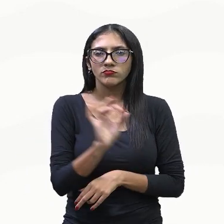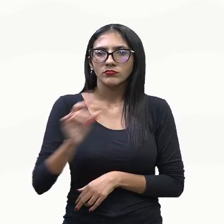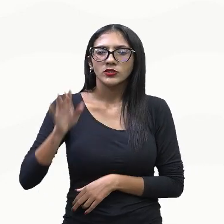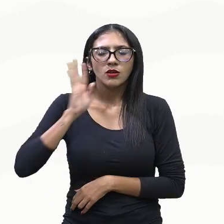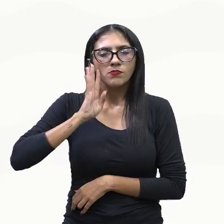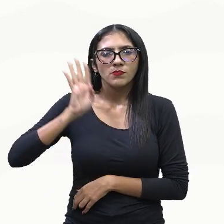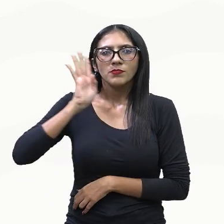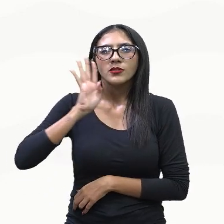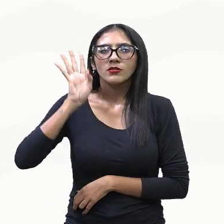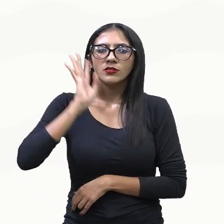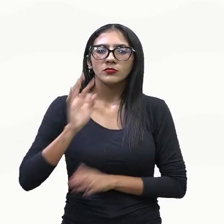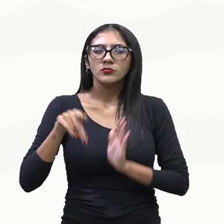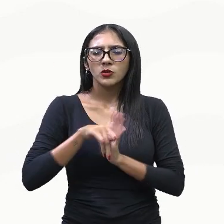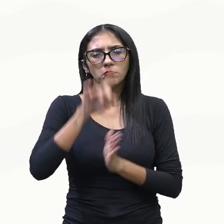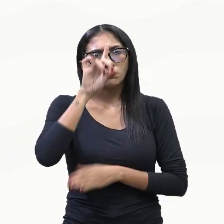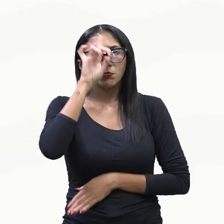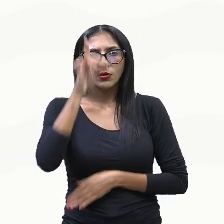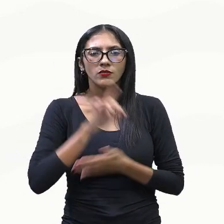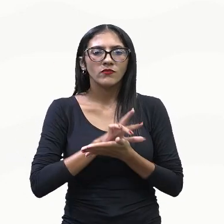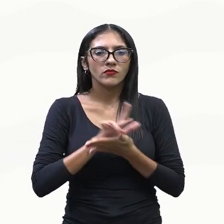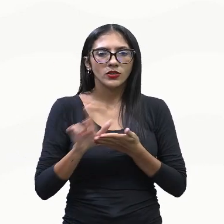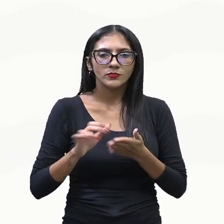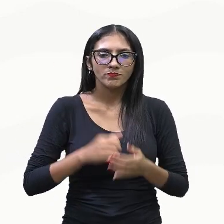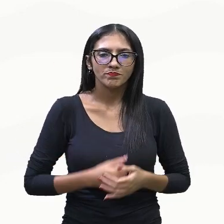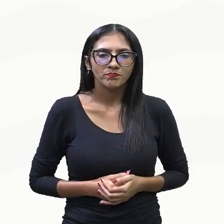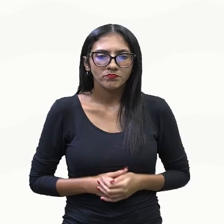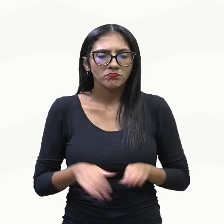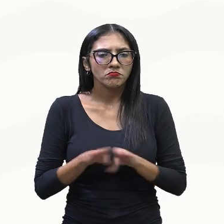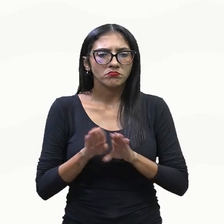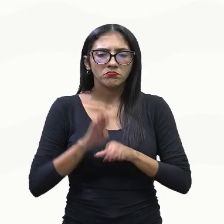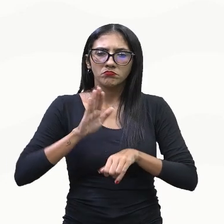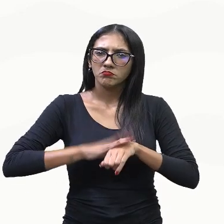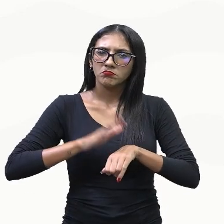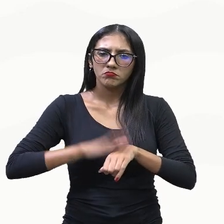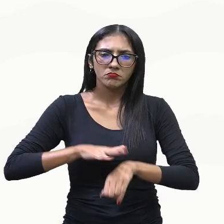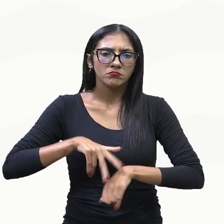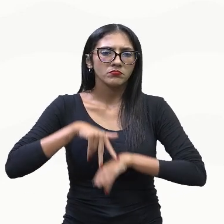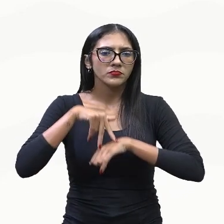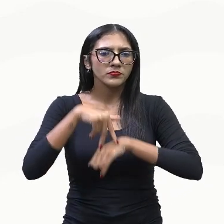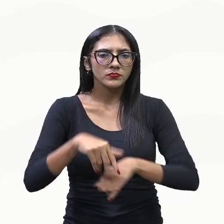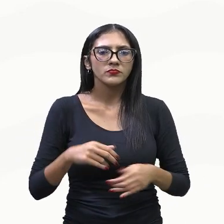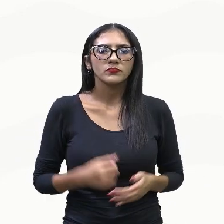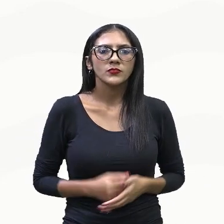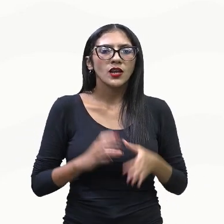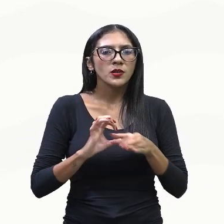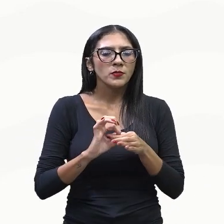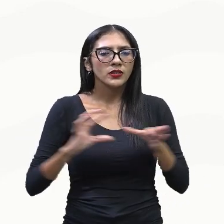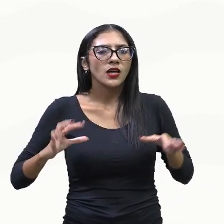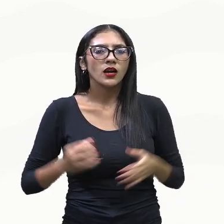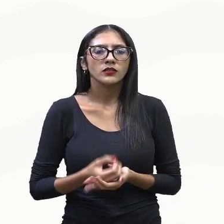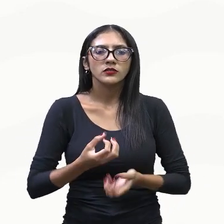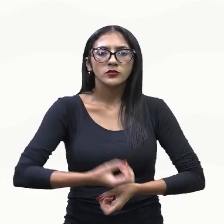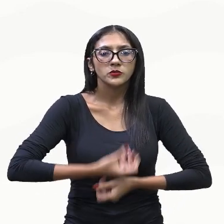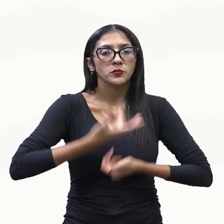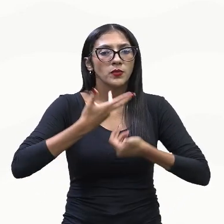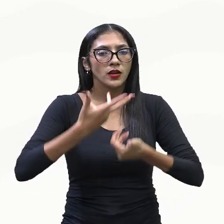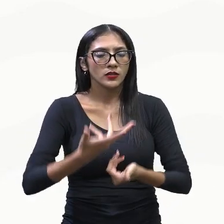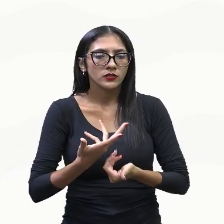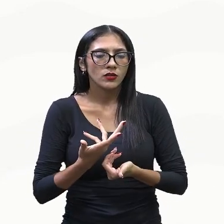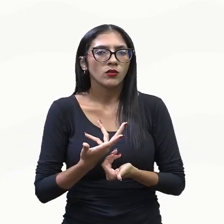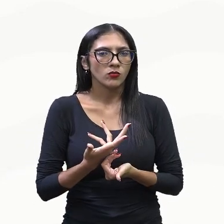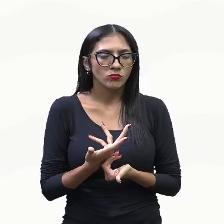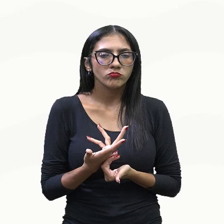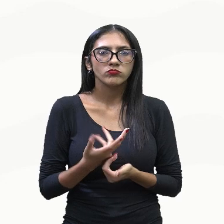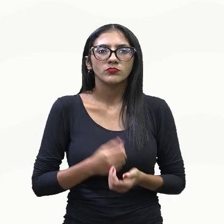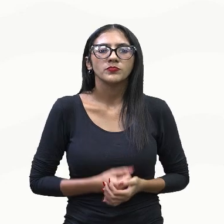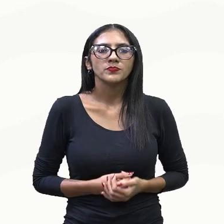pensamos, articulamos, as ideias, né? Autodeterminação, liberdade, expressão ou expressão